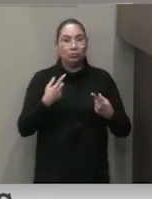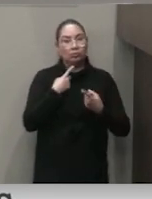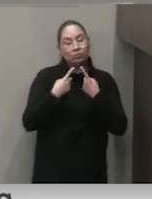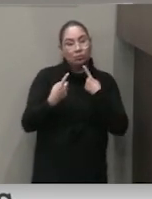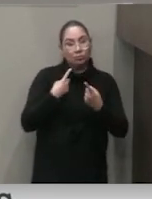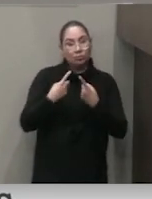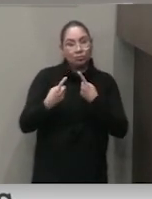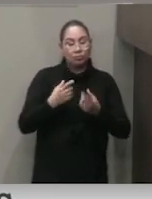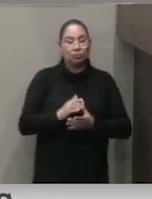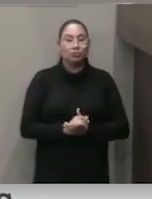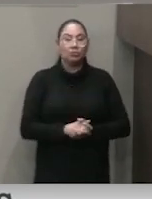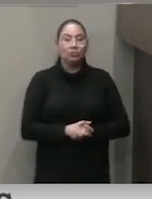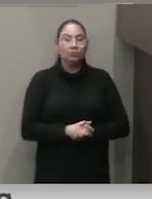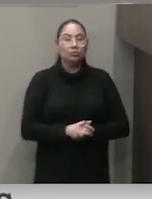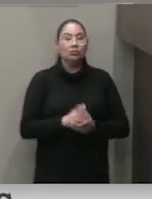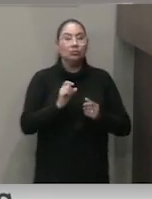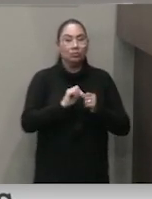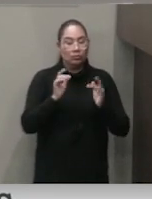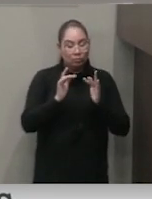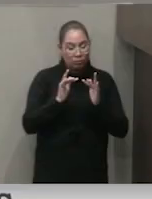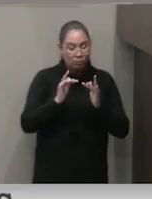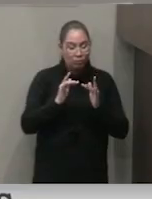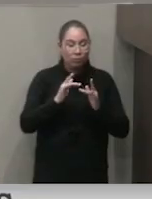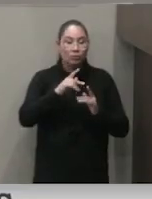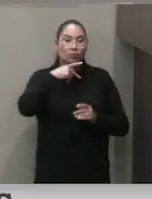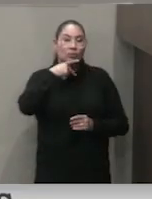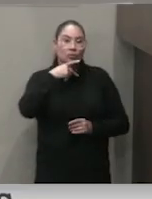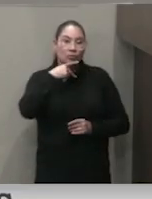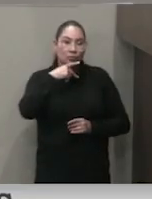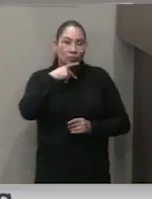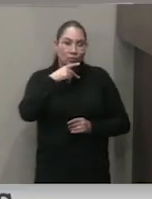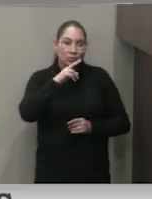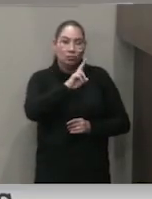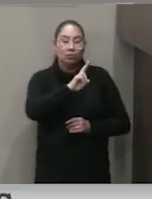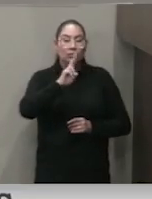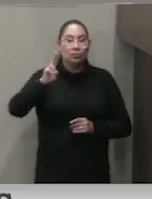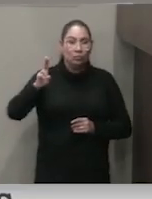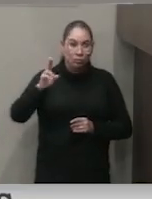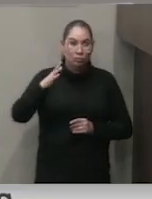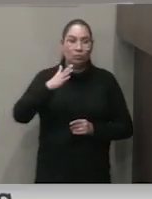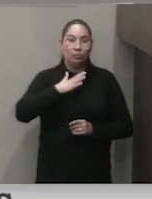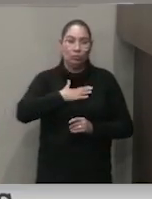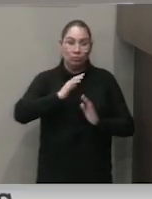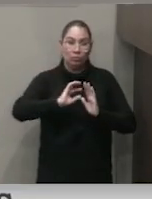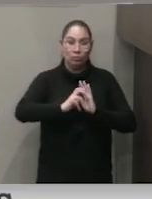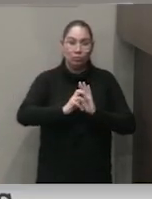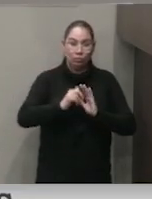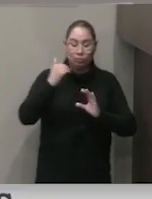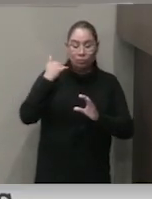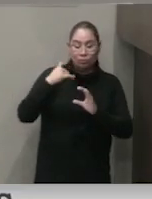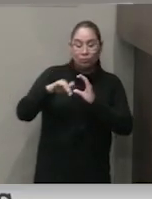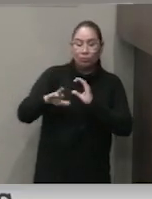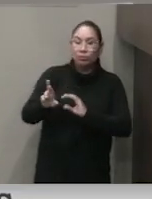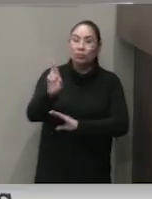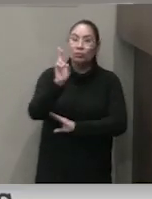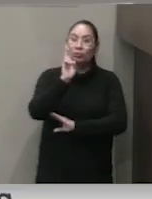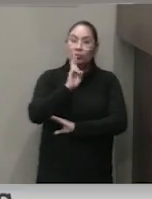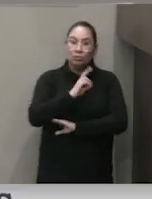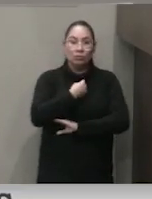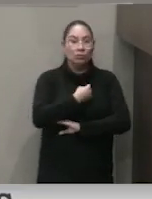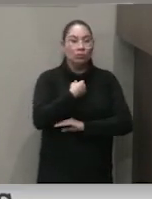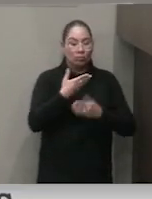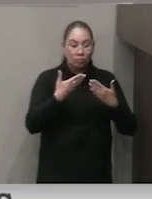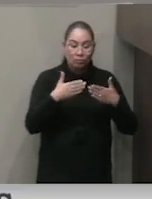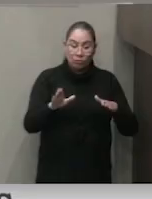diálogo. Fiz um contato com o prefeito, em nome da oposição, mandei um e-mail, o prefeito respondeu que está aberto